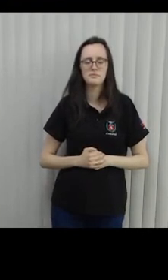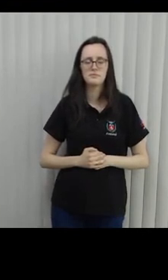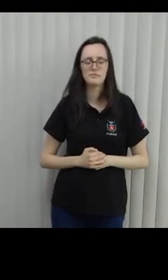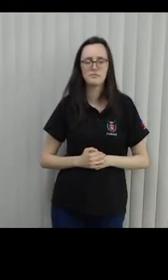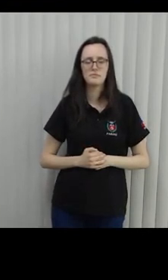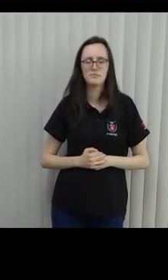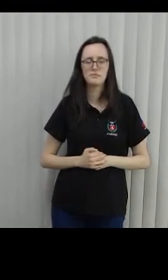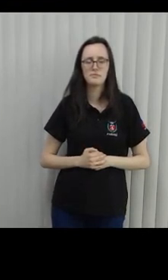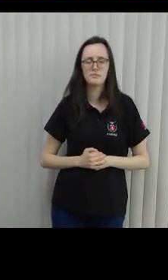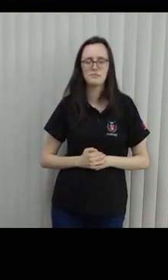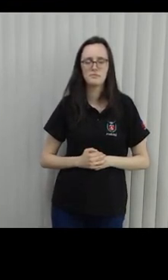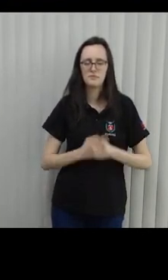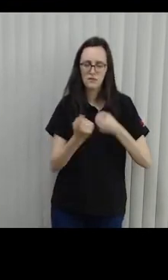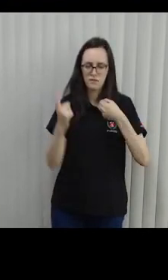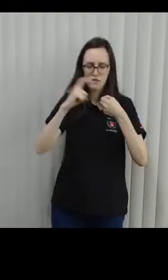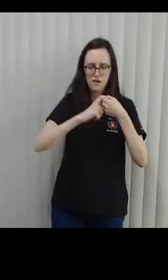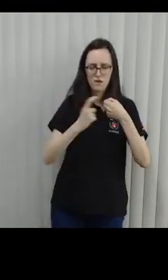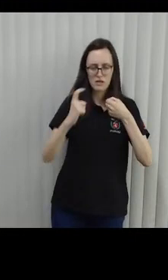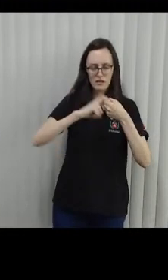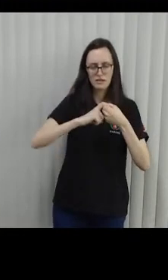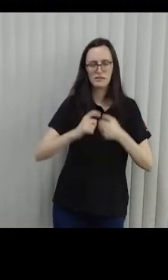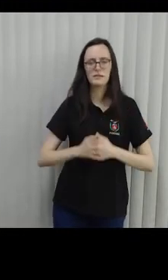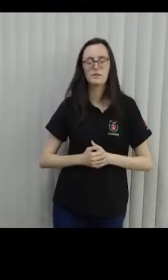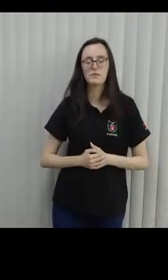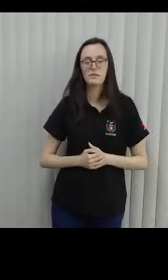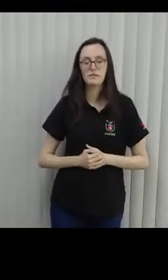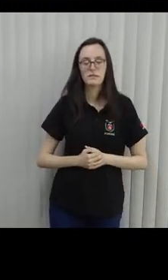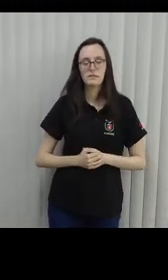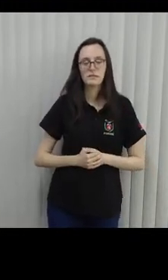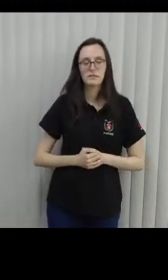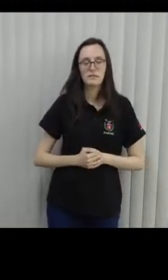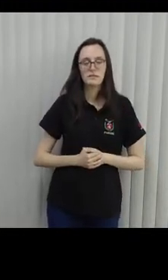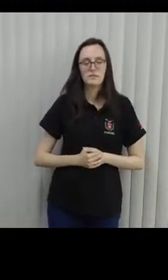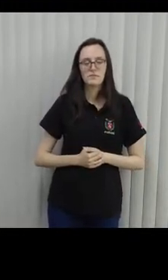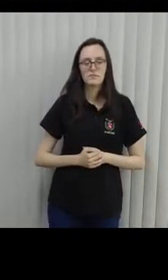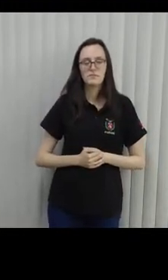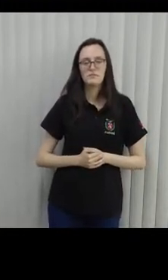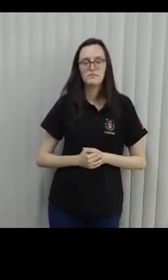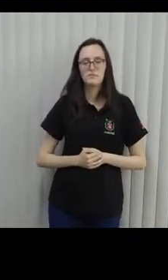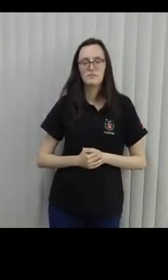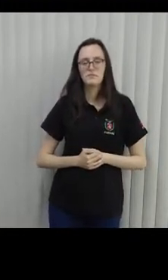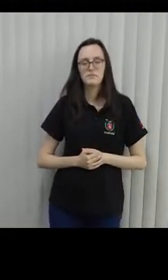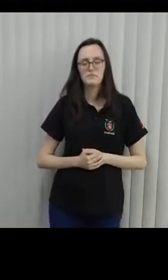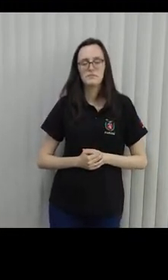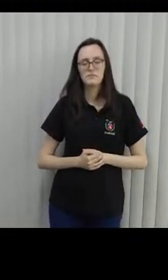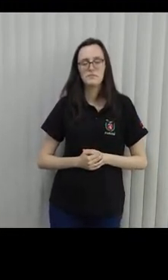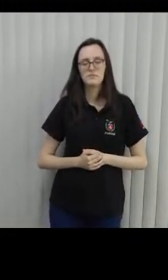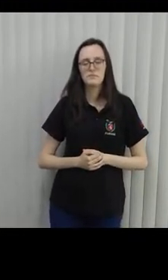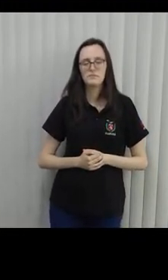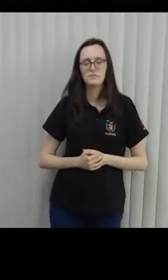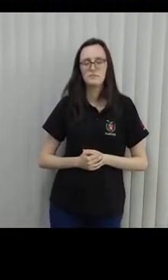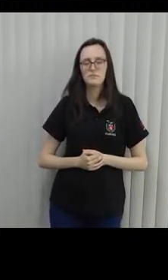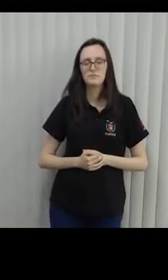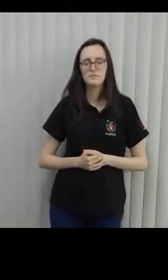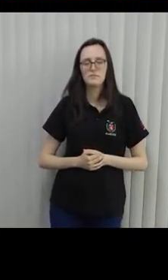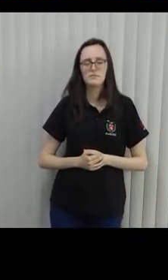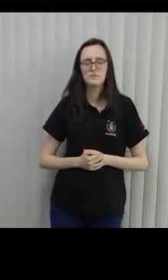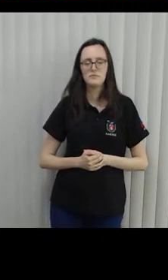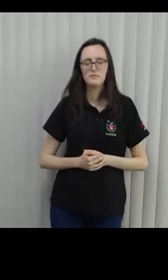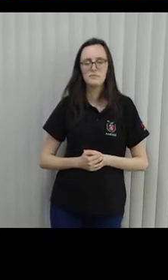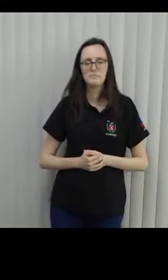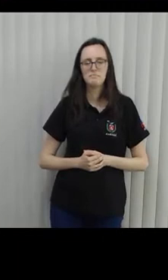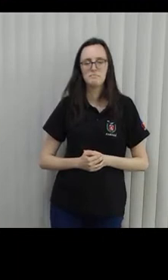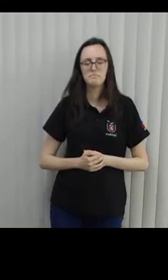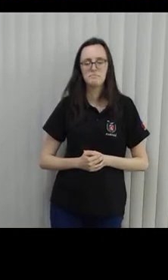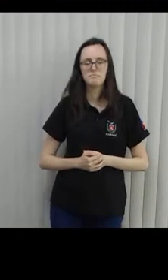vou voltar aqui um pouquinho. Aí, beleza. Isso aqui. Vou fazer o outro aqui de novo, ó, só pra gente ver bem, ó. Eu puxei a